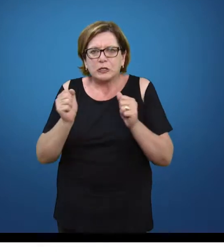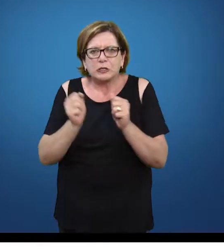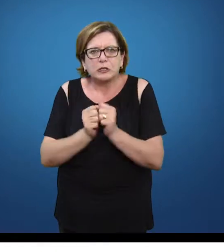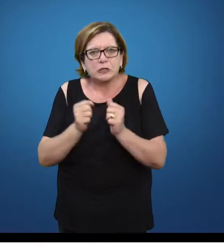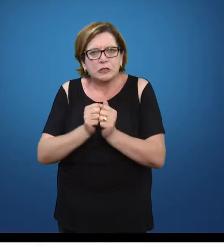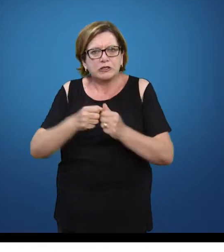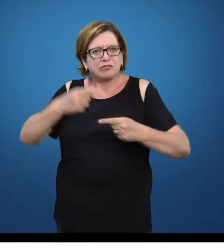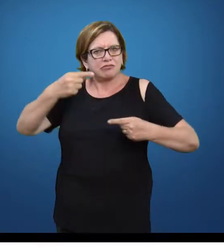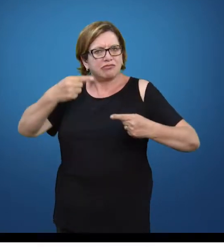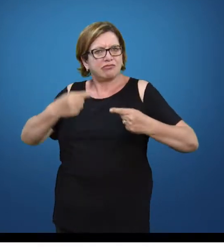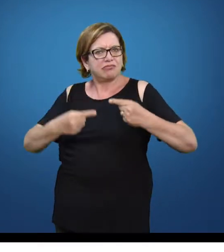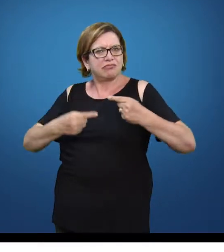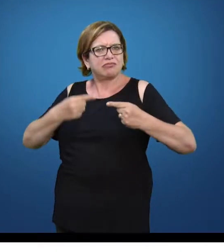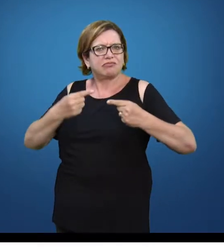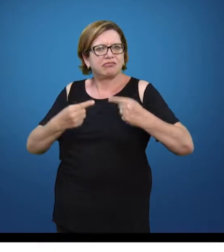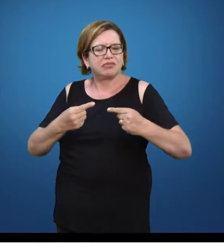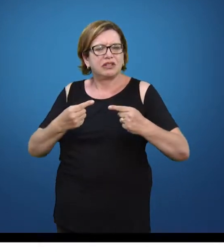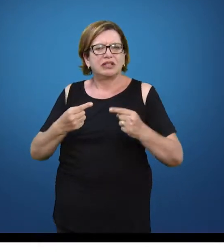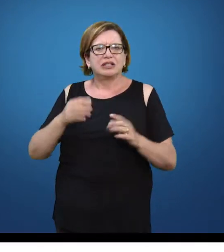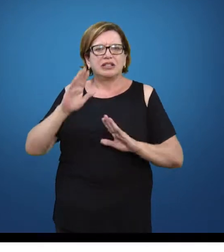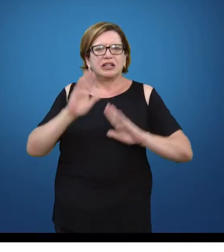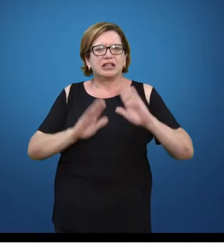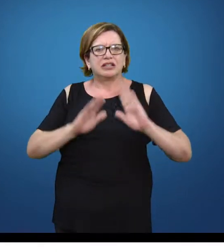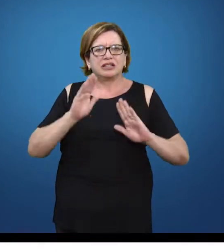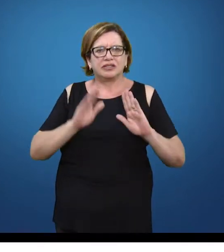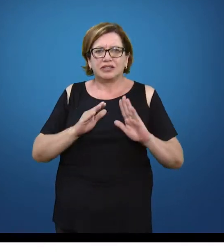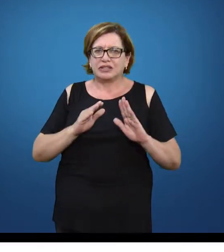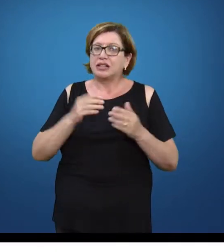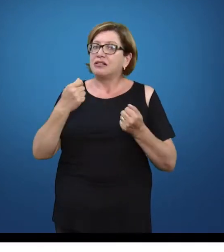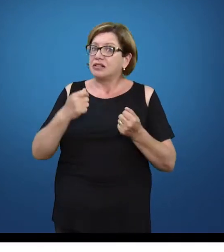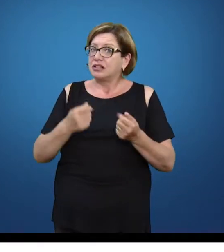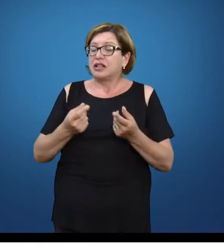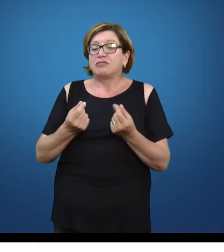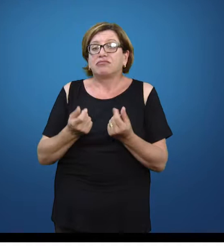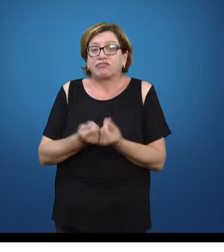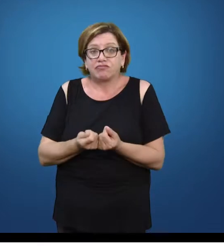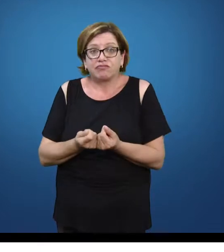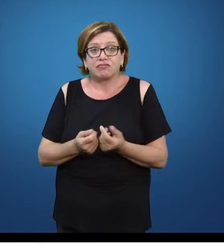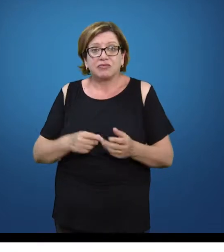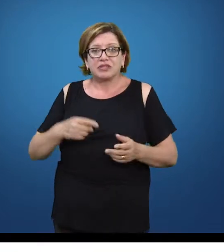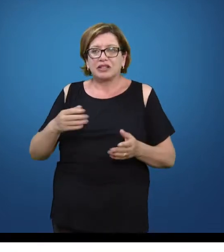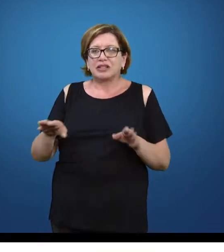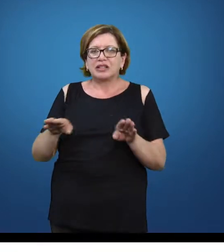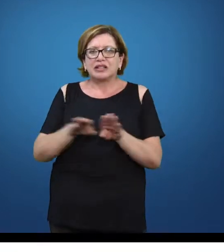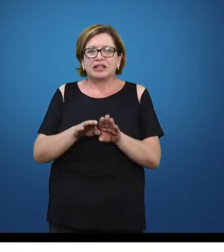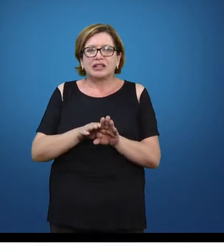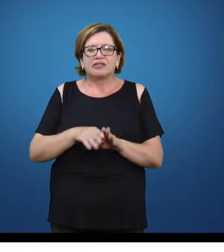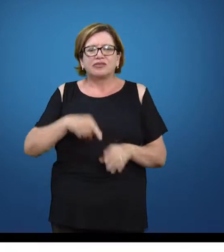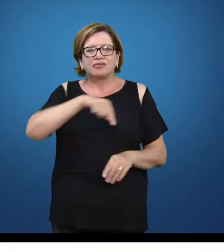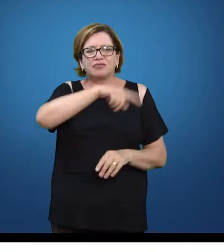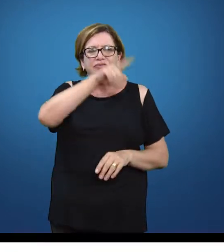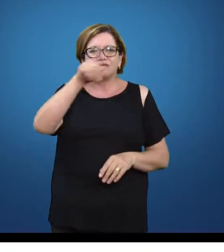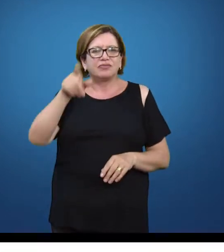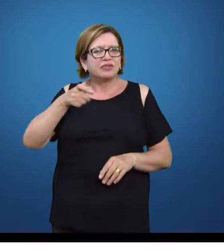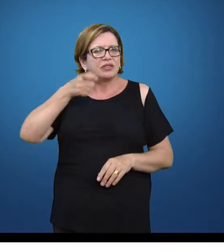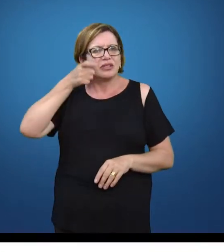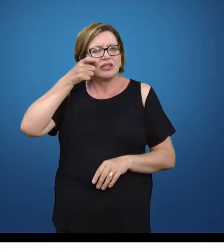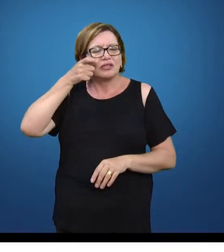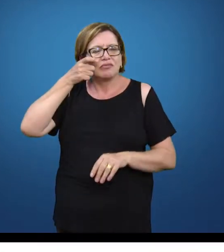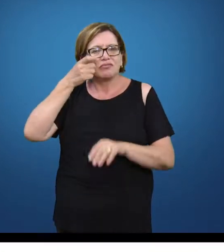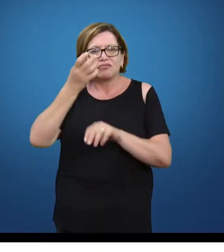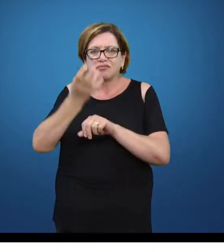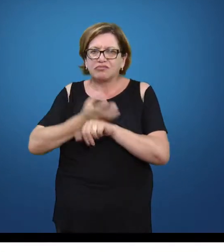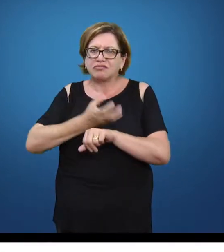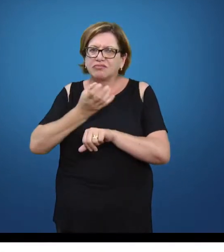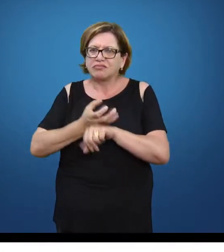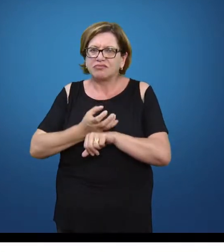a políticas muitas vezes de financiamento. Vocês vão observar que na nossa disciplina,